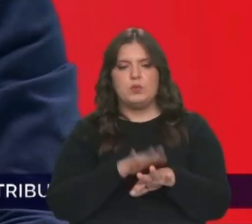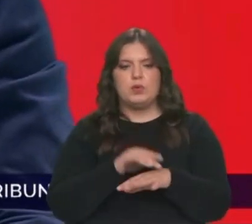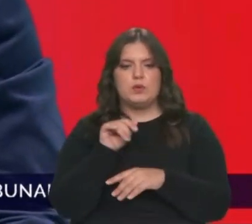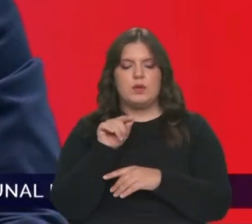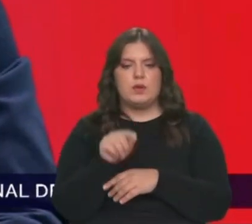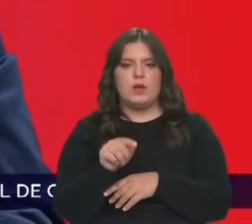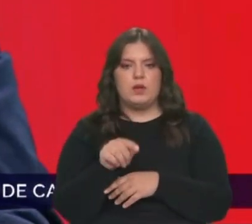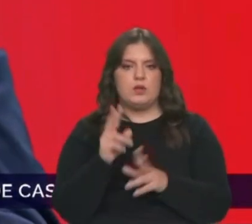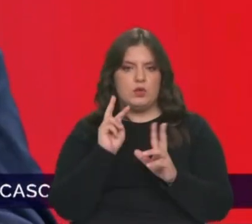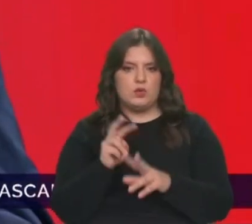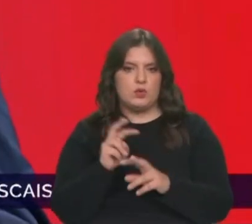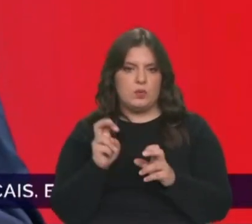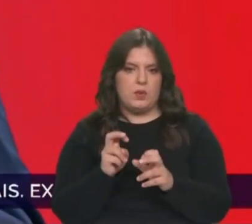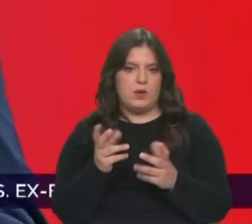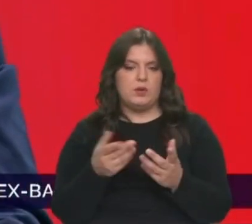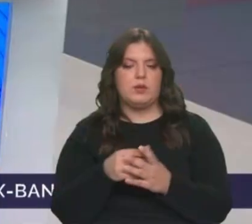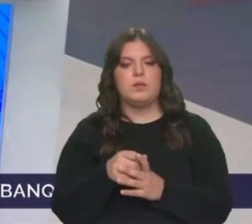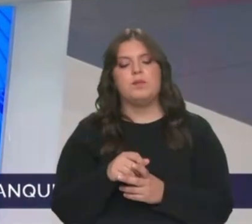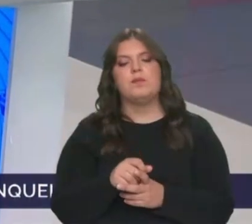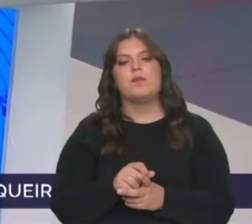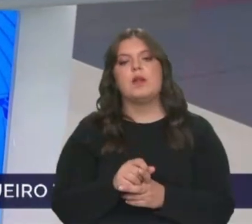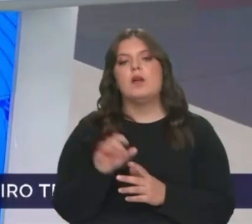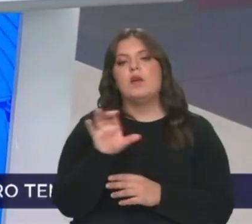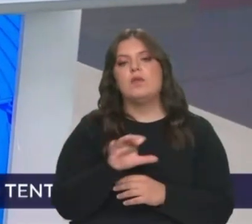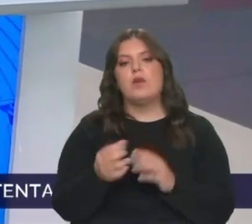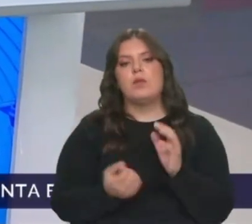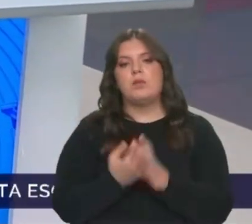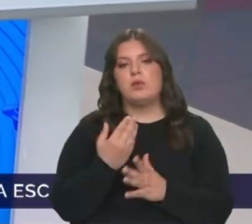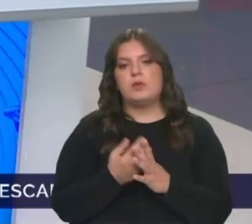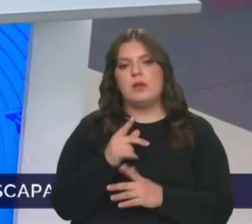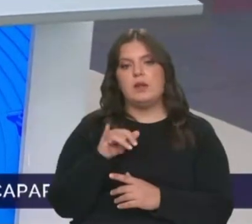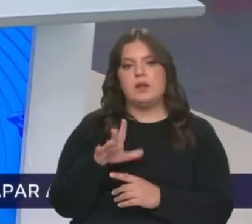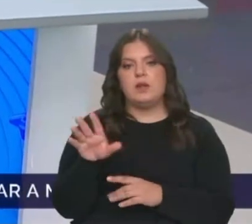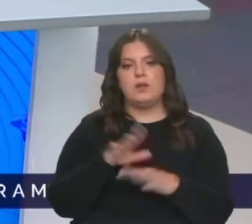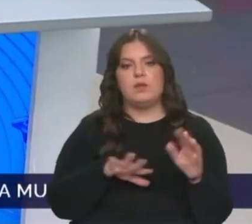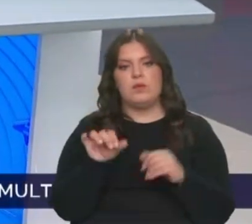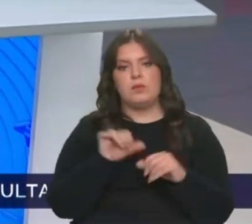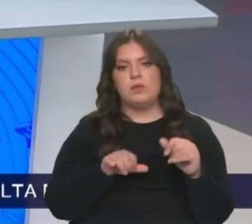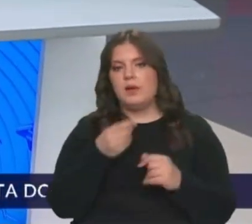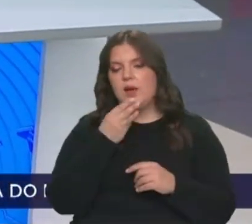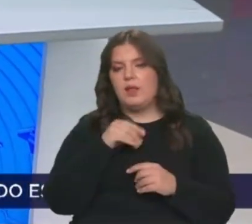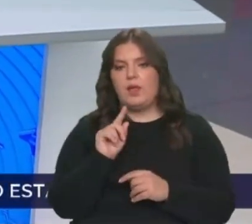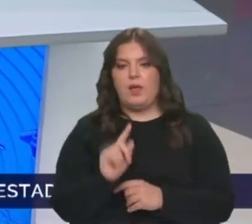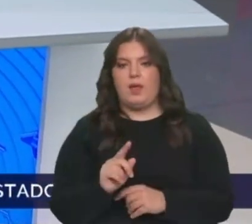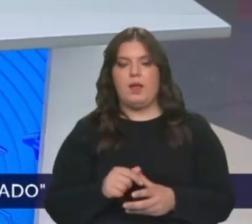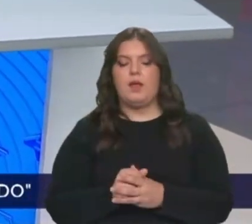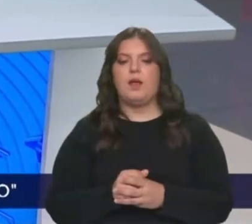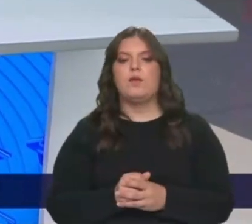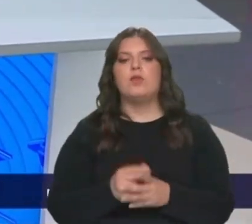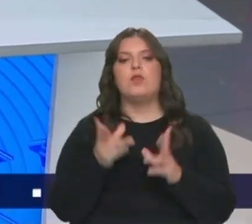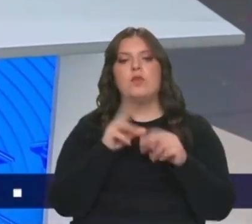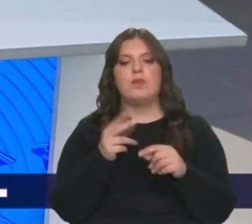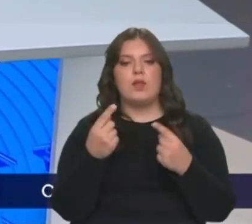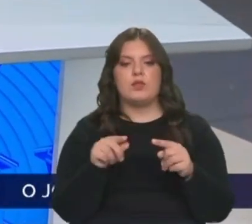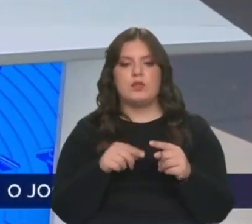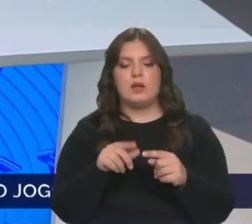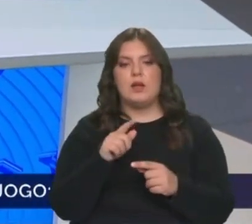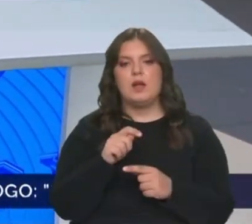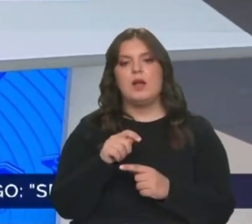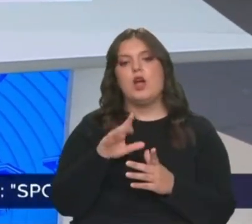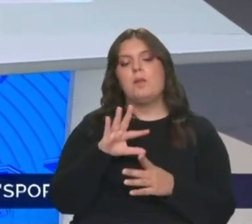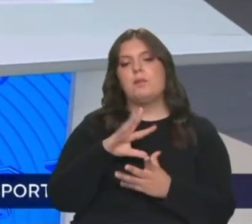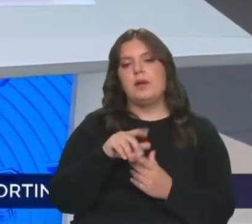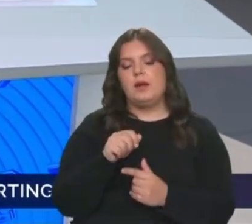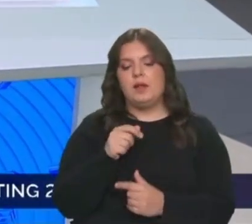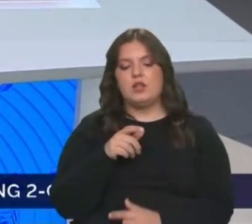desta descoberta que não deixa de ser notável. Ainda vamos encontrar a forma de produzir lítio de forma artificial cá na Terra. Vamos lá ver. Ora bem, também há novidades em termos exoplanetários, não é?